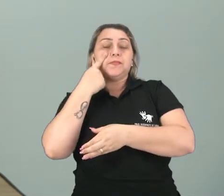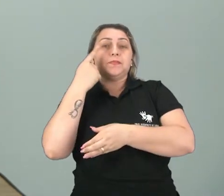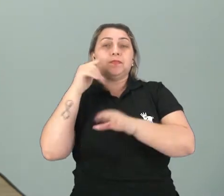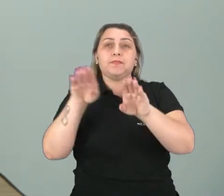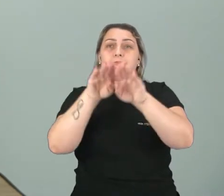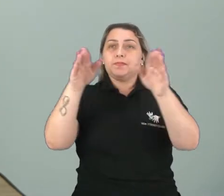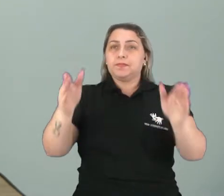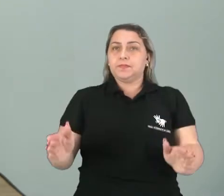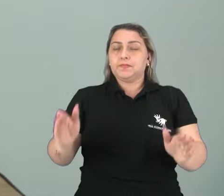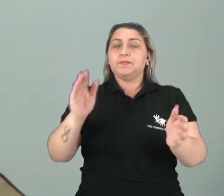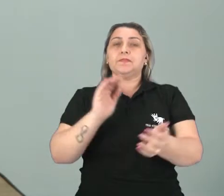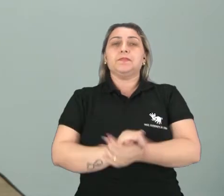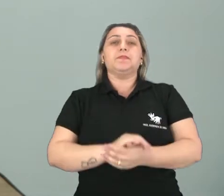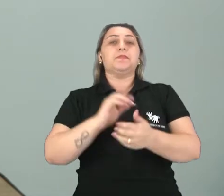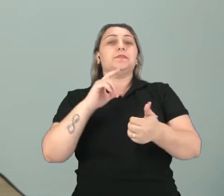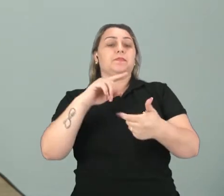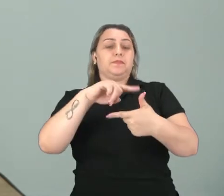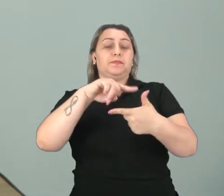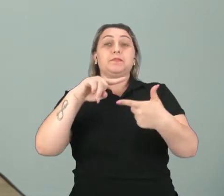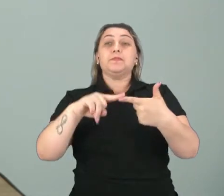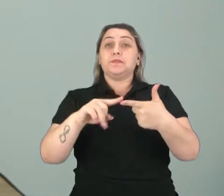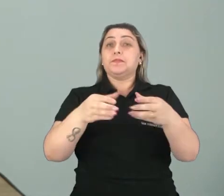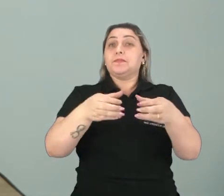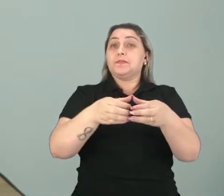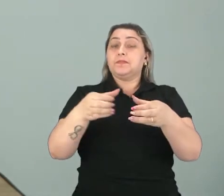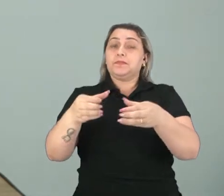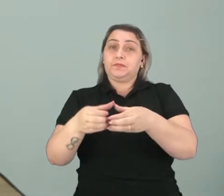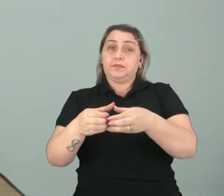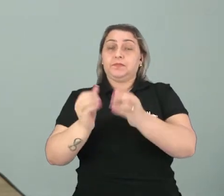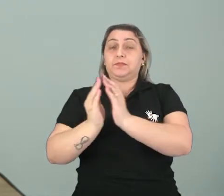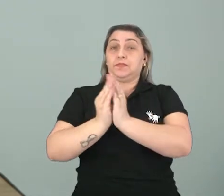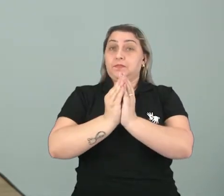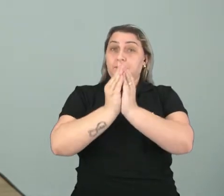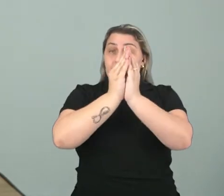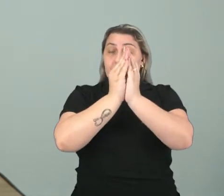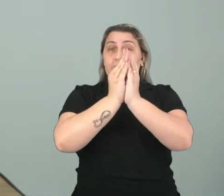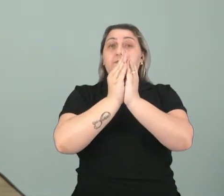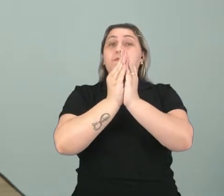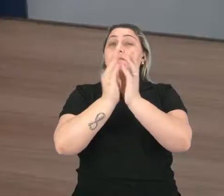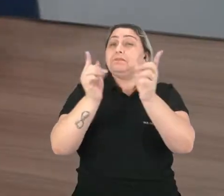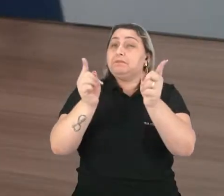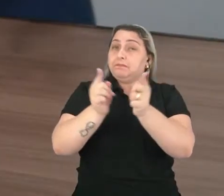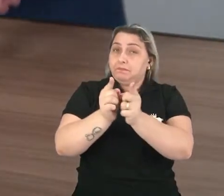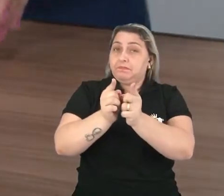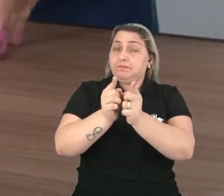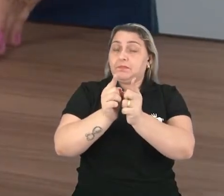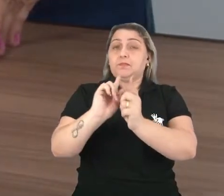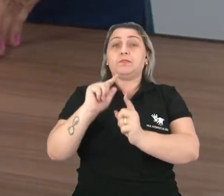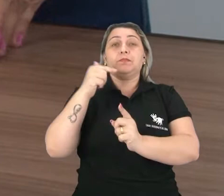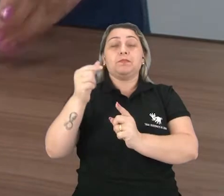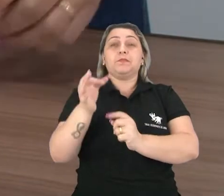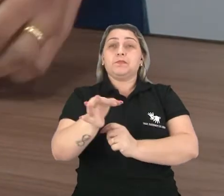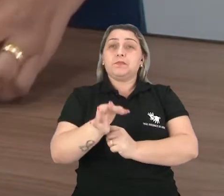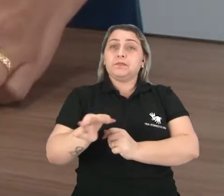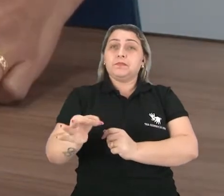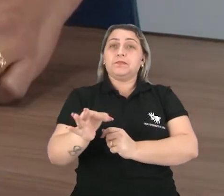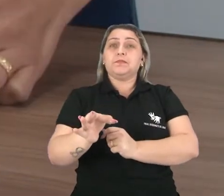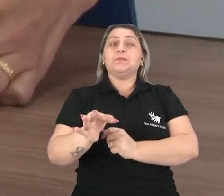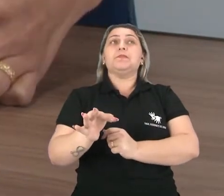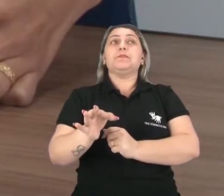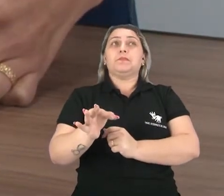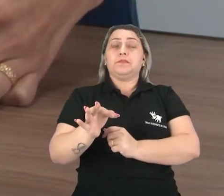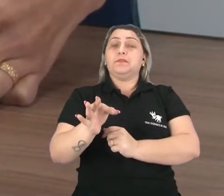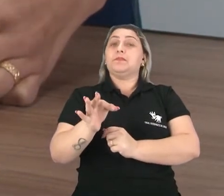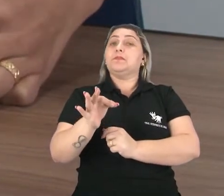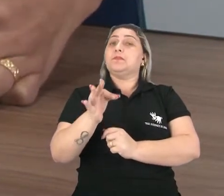na mesa. Vamos lá. Nós temos 2 coleções, uma de bonecos em miniatura e outras em